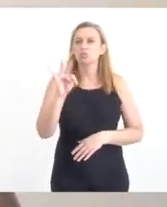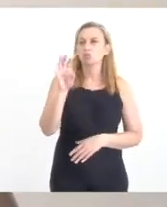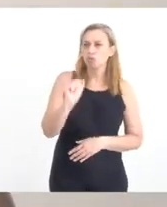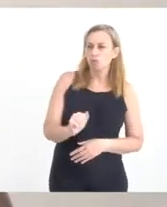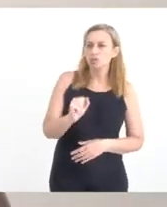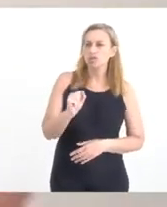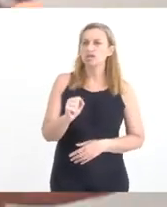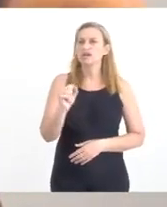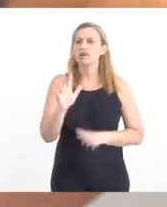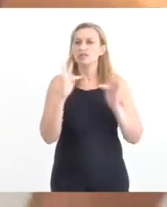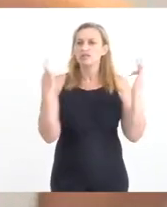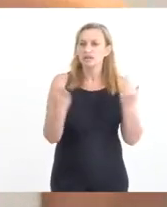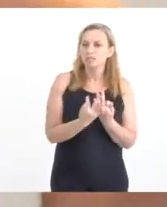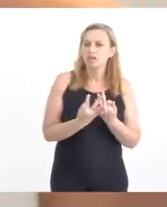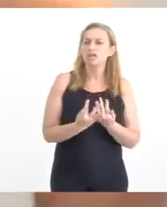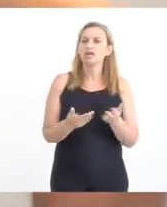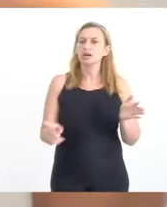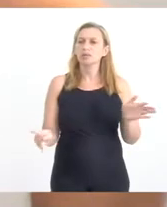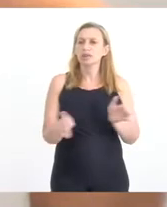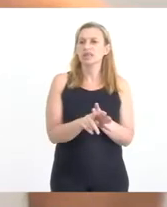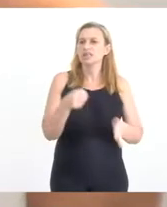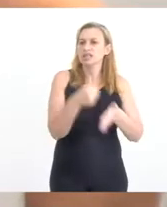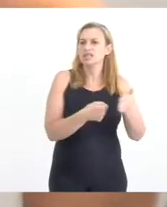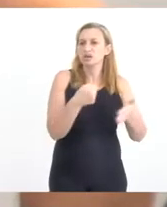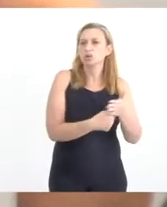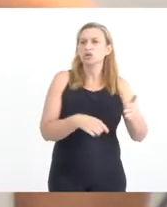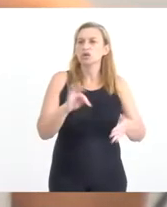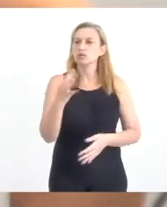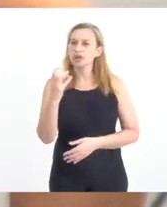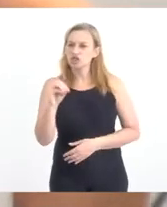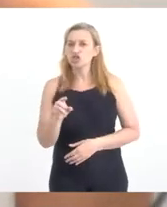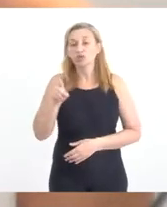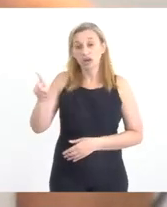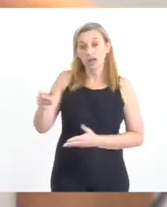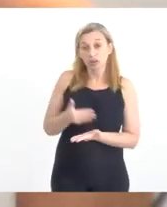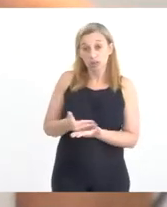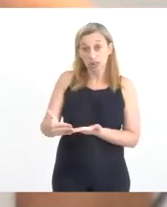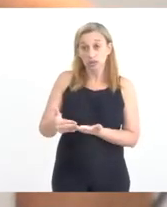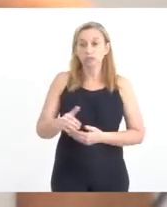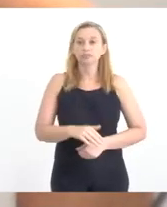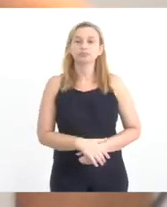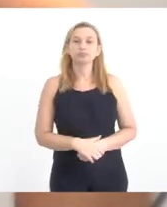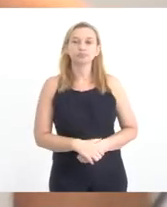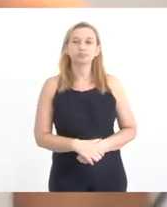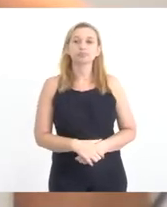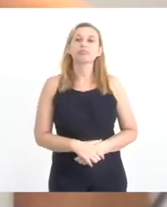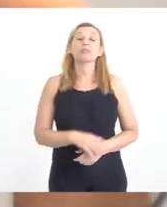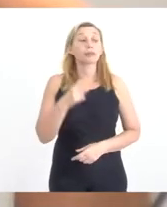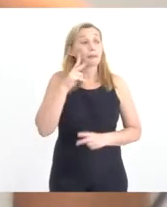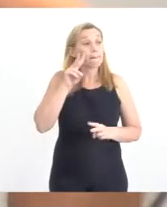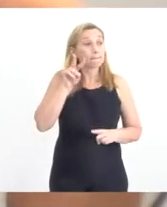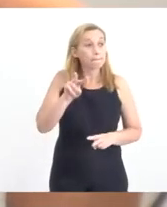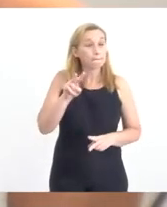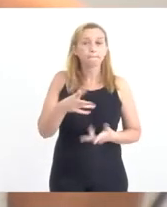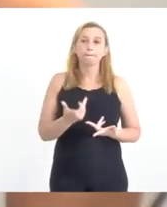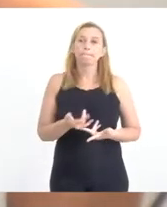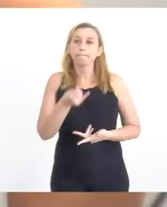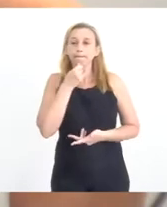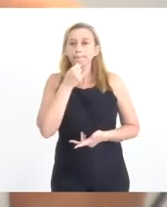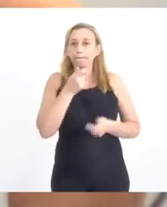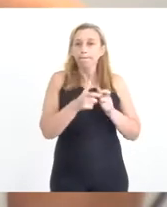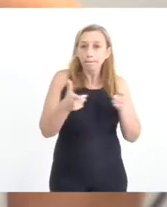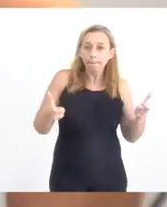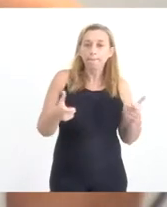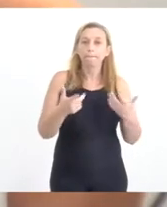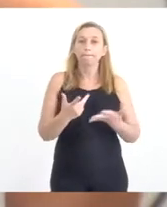é um programa que foi derivado da sua luta do Betinho lá no começo e a gente tá olhando com uma frustração enorme